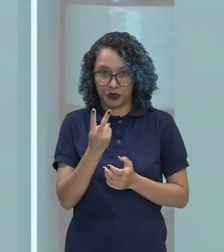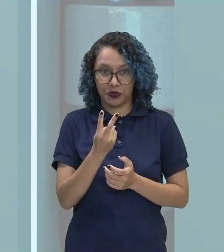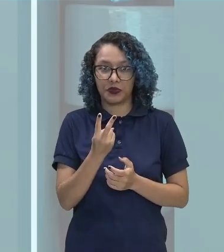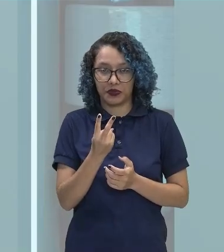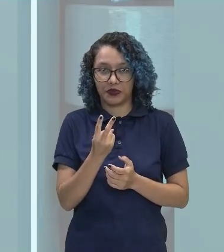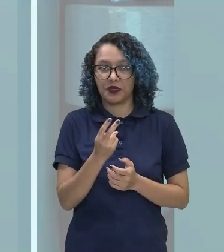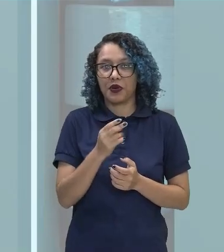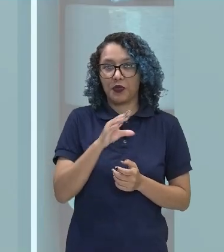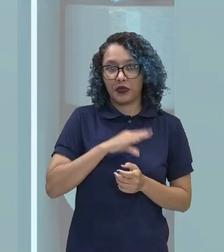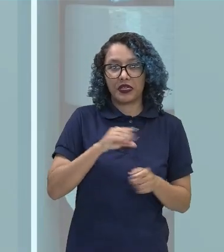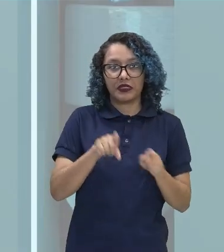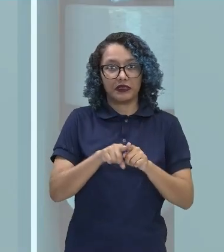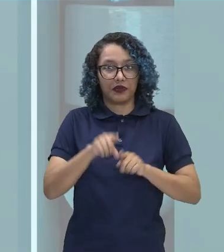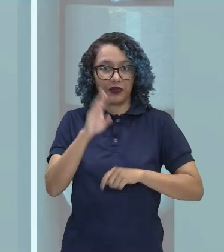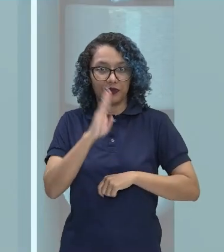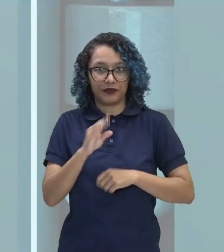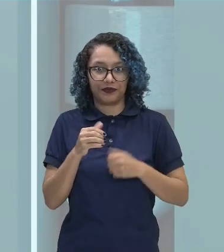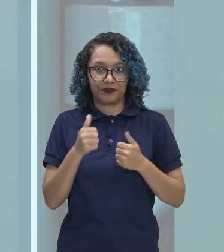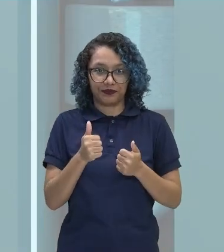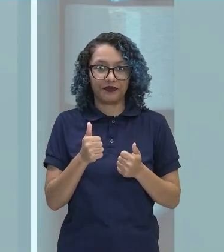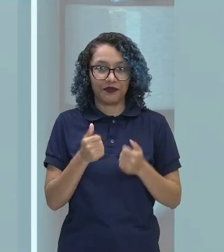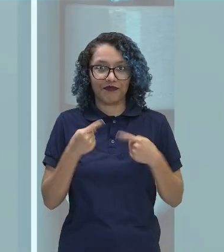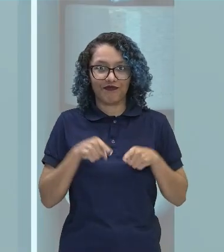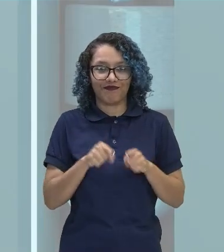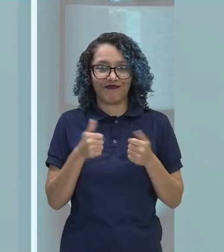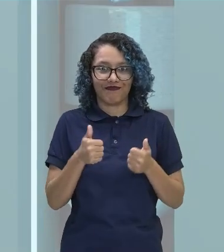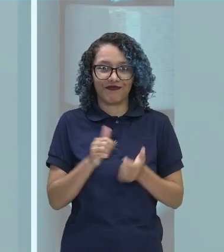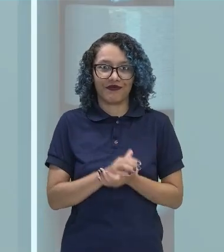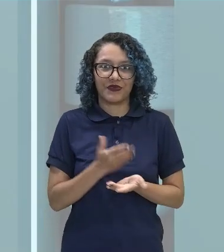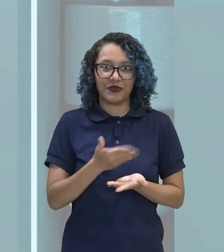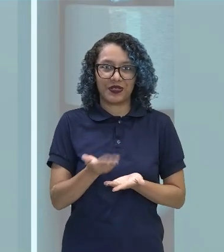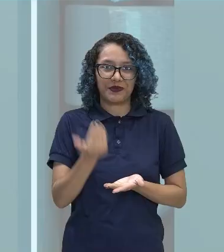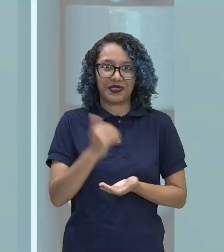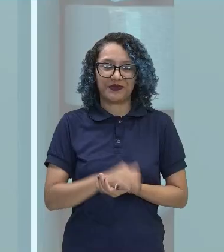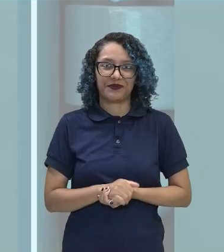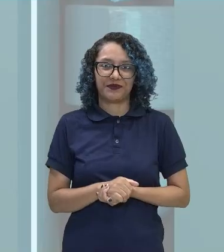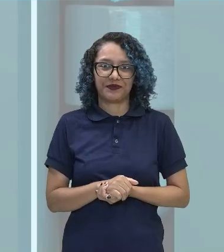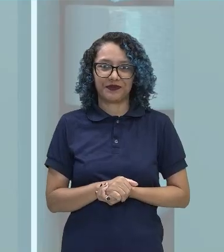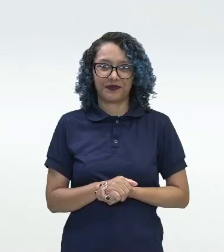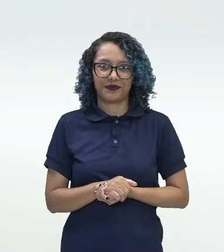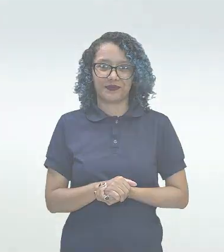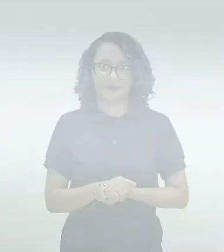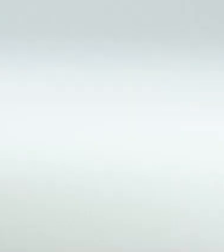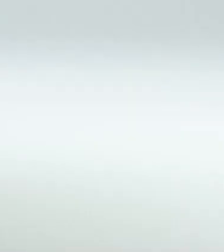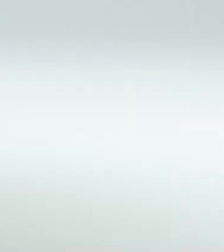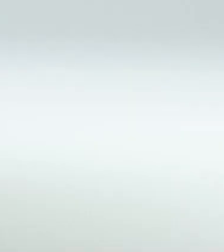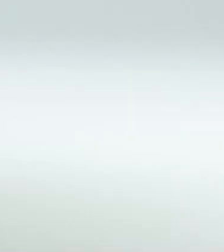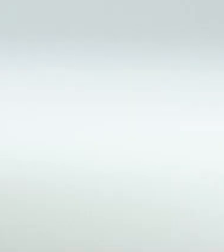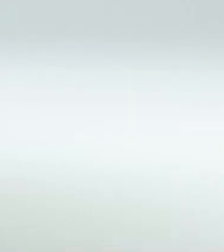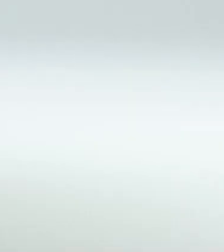arcadismo brasileiro e português, simultaneamente, ok? Vamos para a nossa aula.